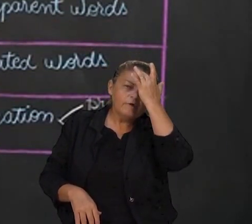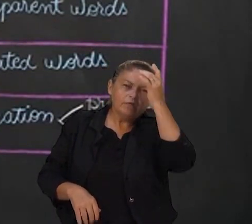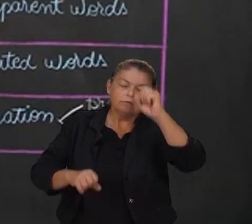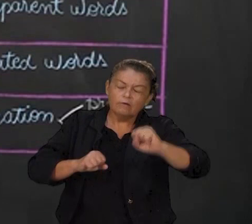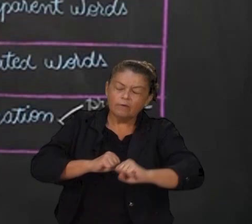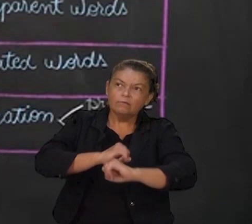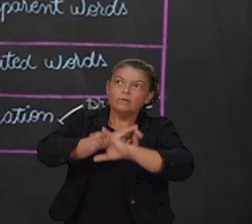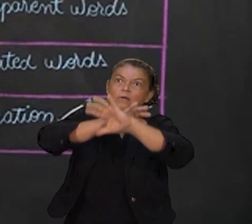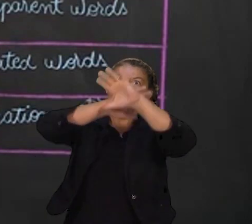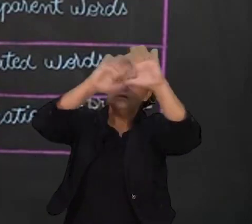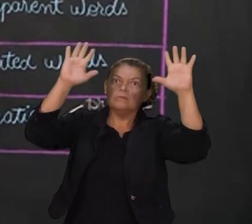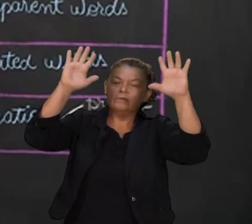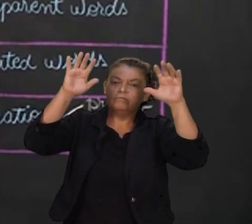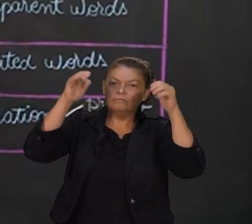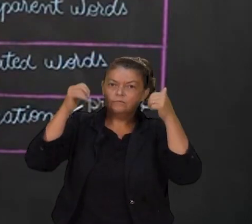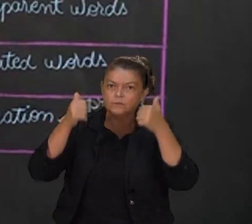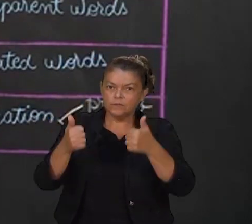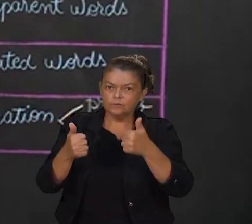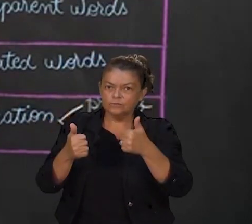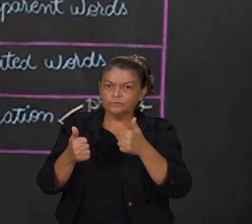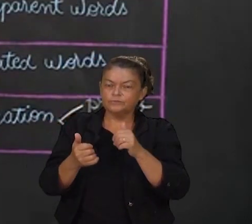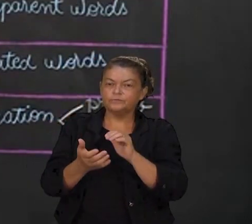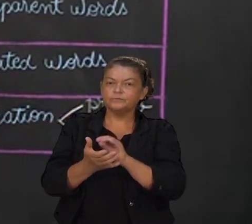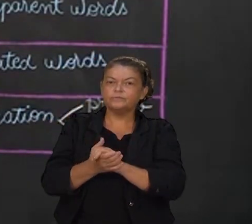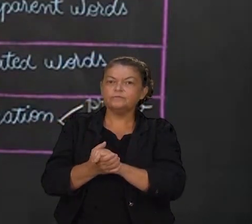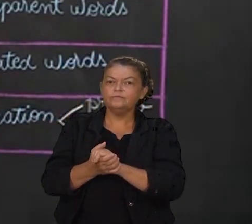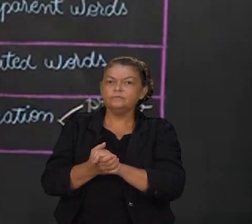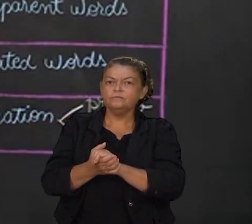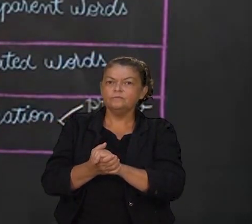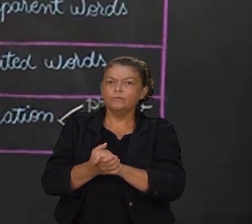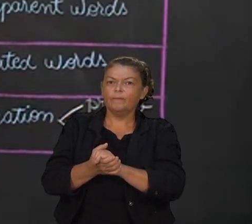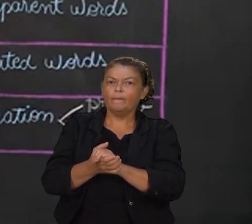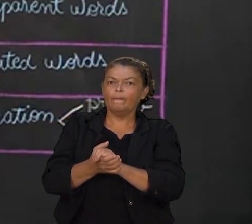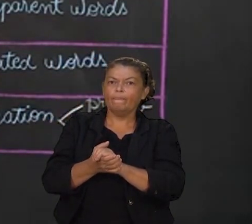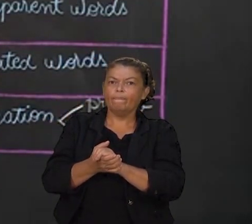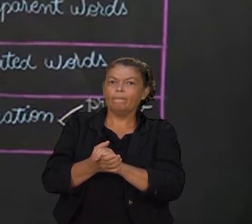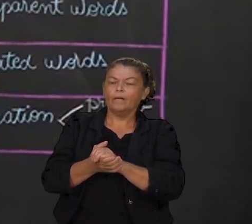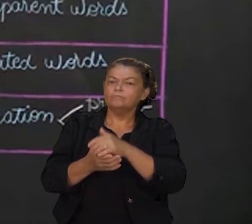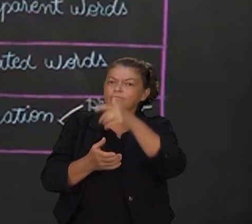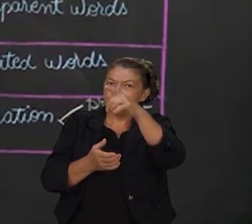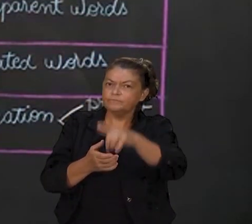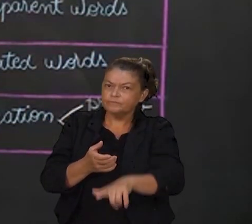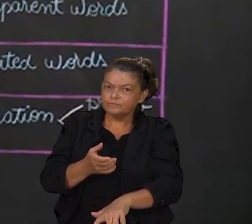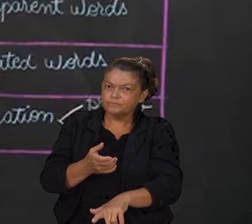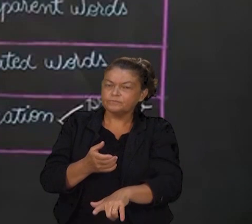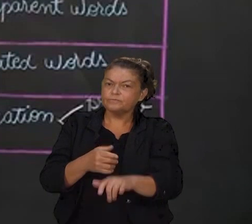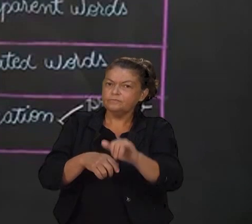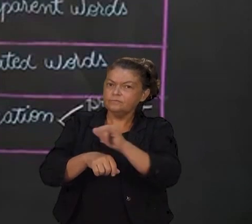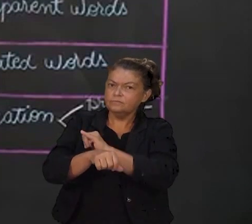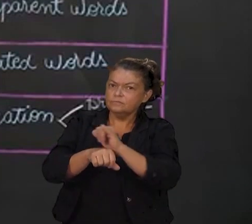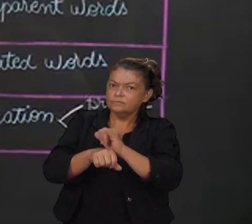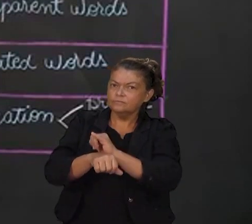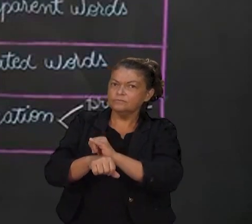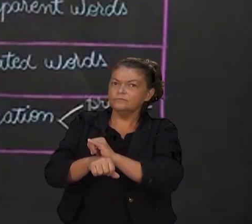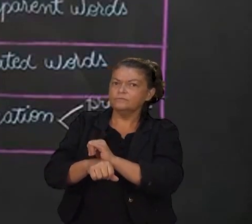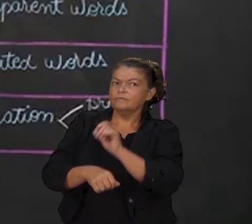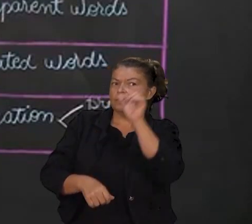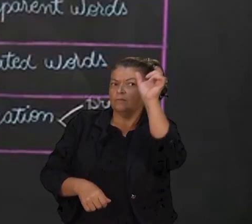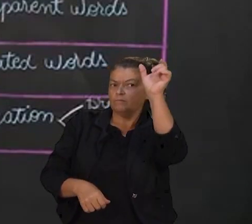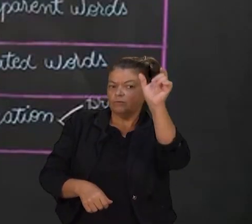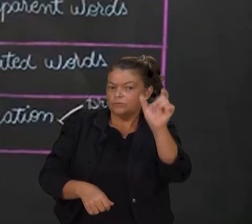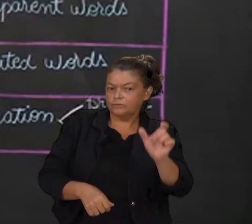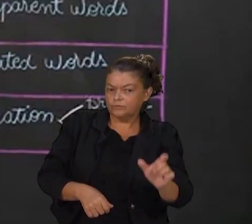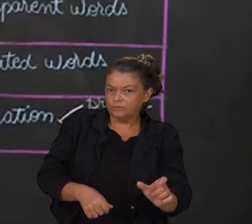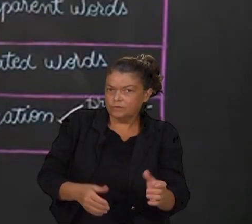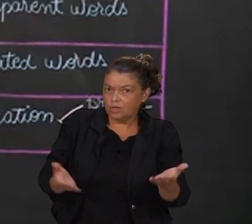o significado dela. Bom, vou repetir com vocês quais são as estratégias de leitura que eu trouxe para vocês na